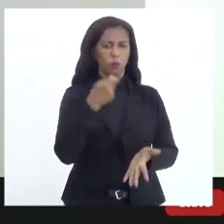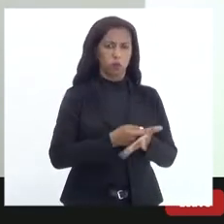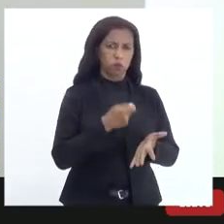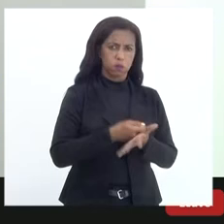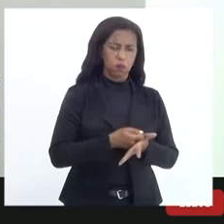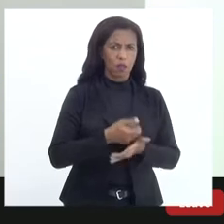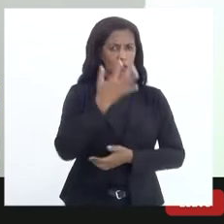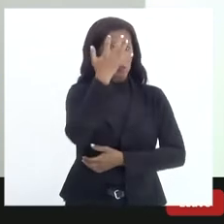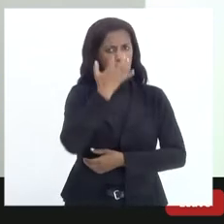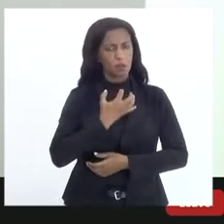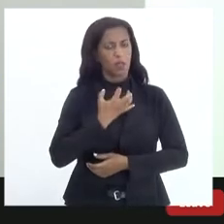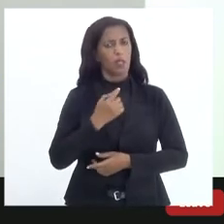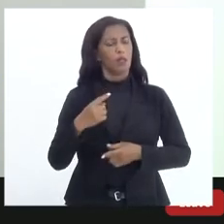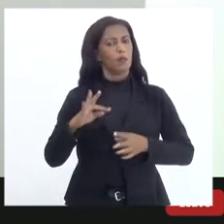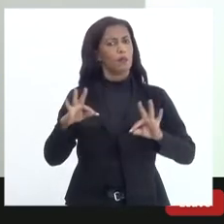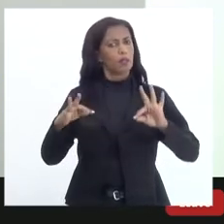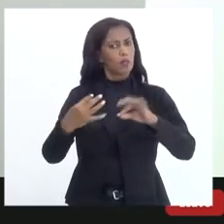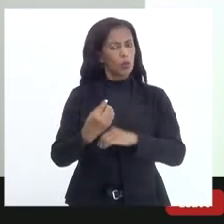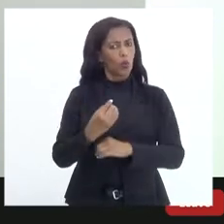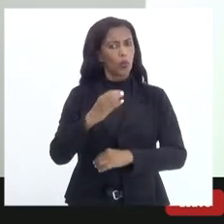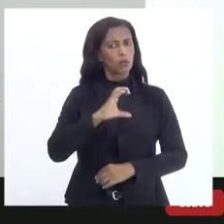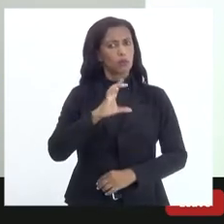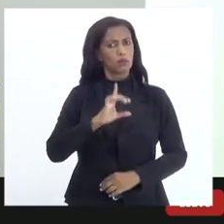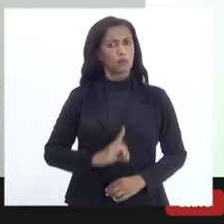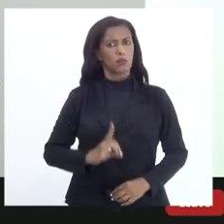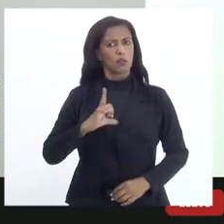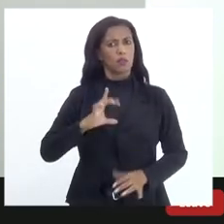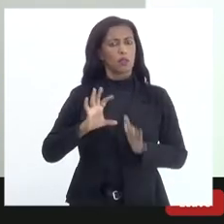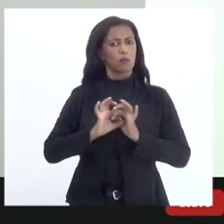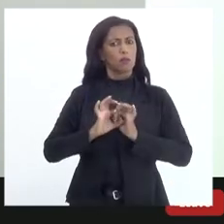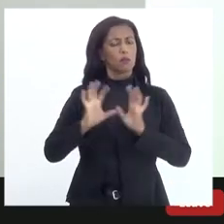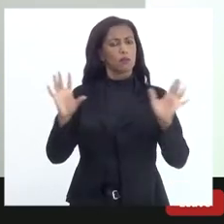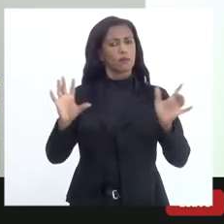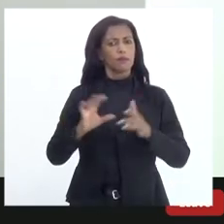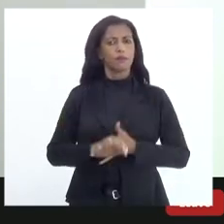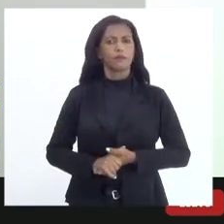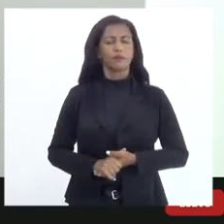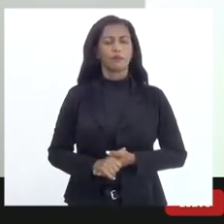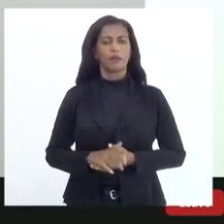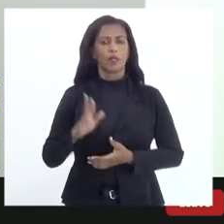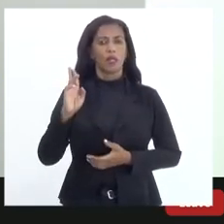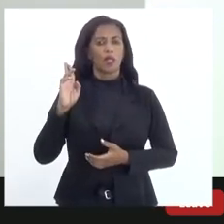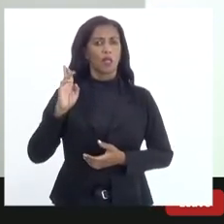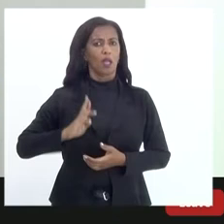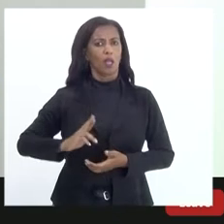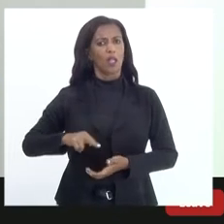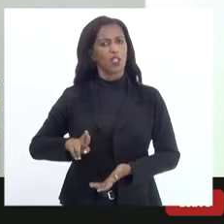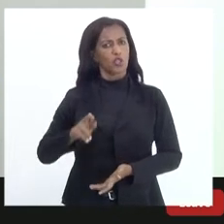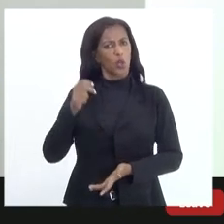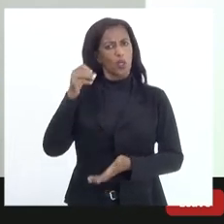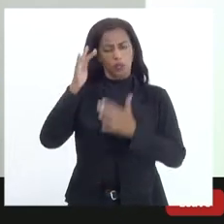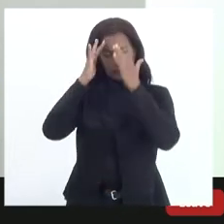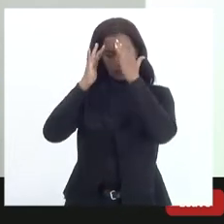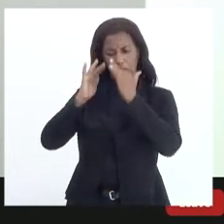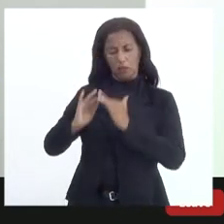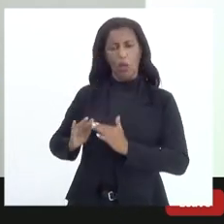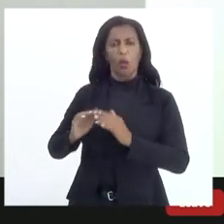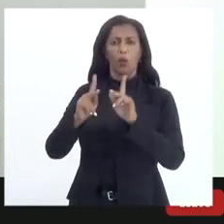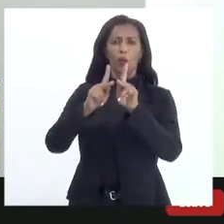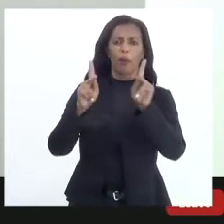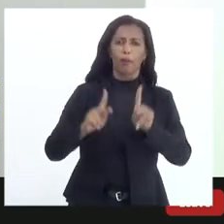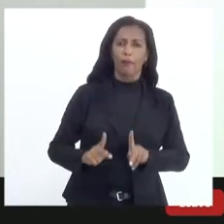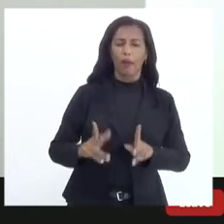para que essas pessoas, para que todo cidadão tenha a sua liberdade de religiosa garantida, né? Com paz,